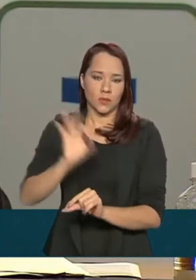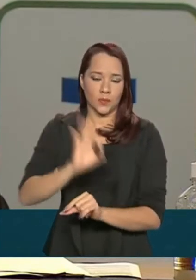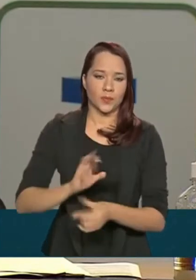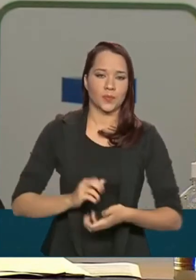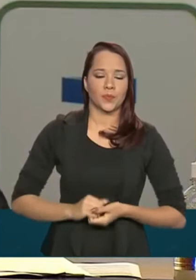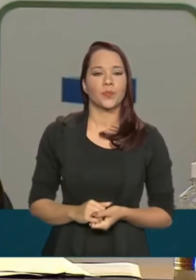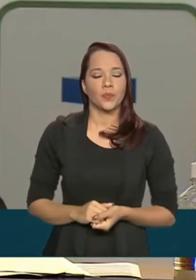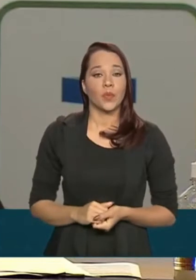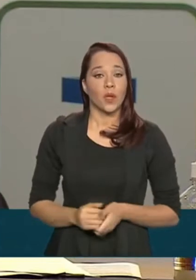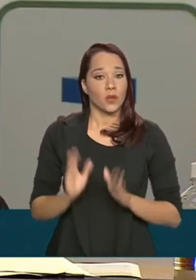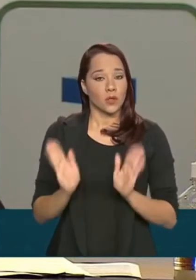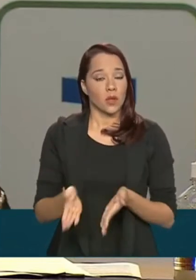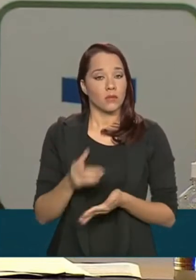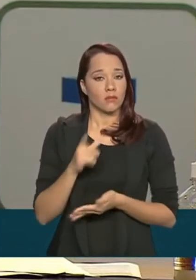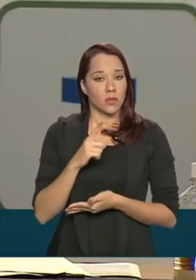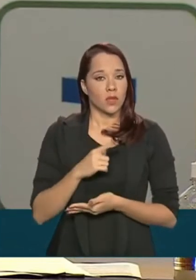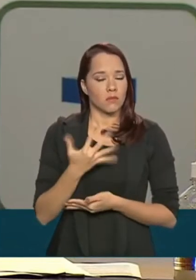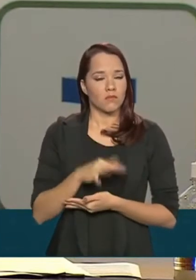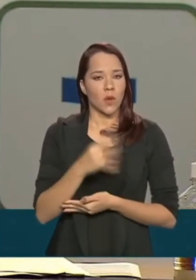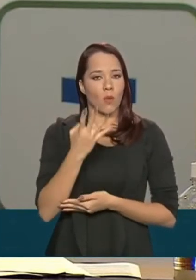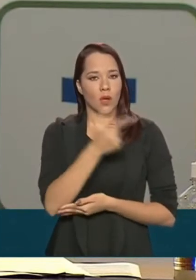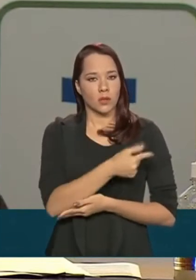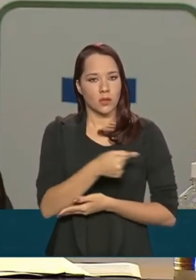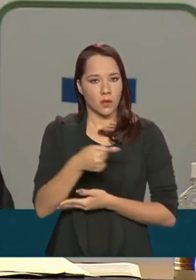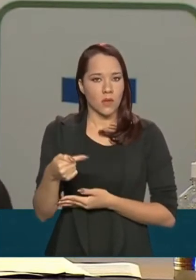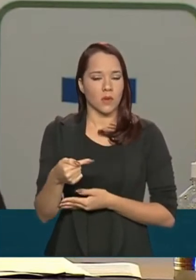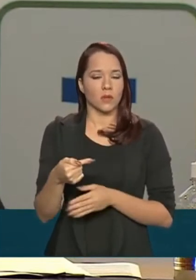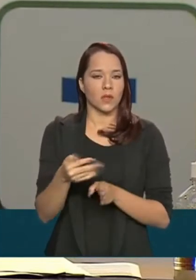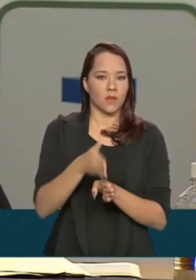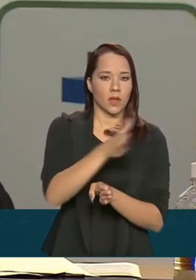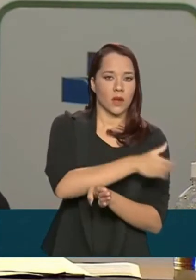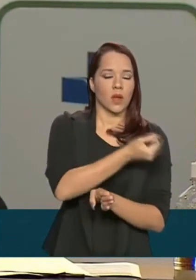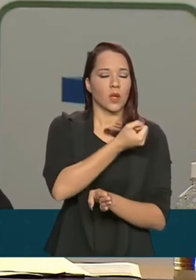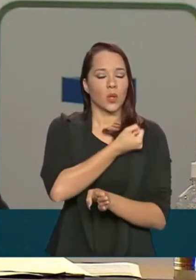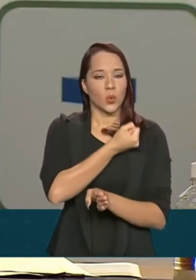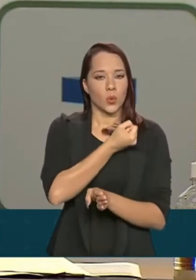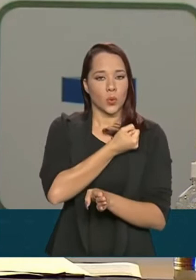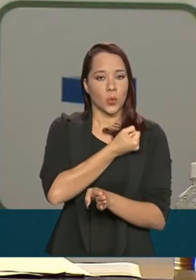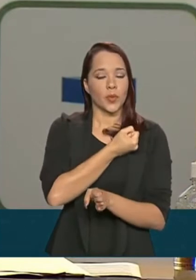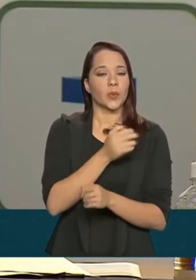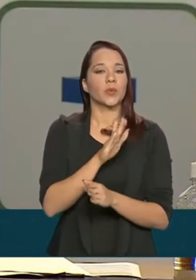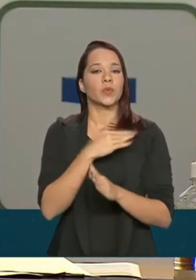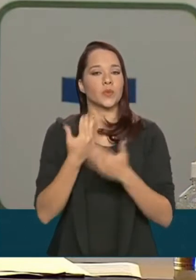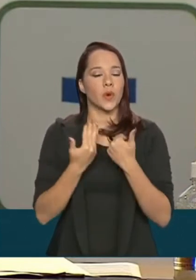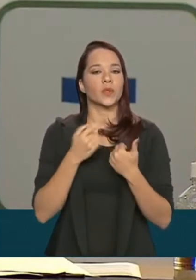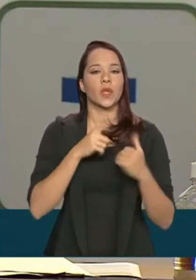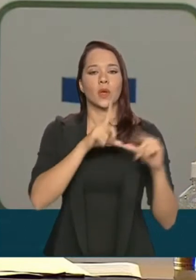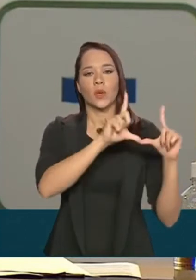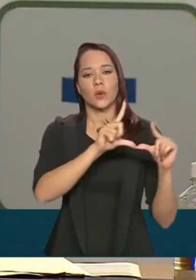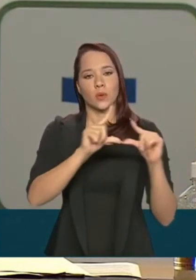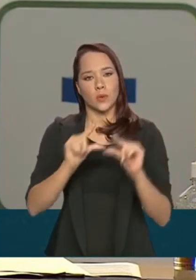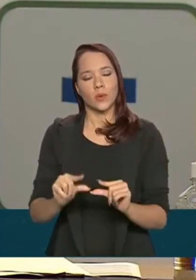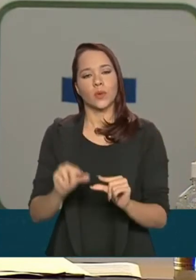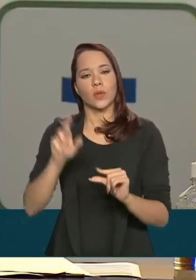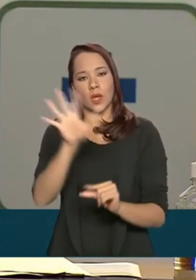já fazem 3, 4 semanas epidemiológicas que o número de óbitos vem reduzindo